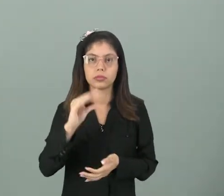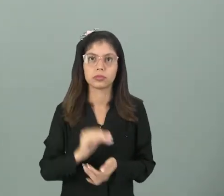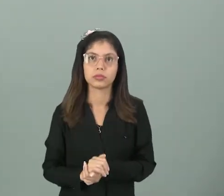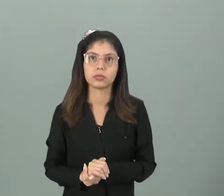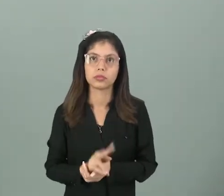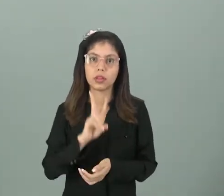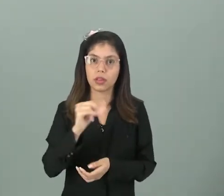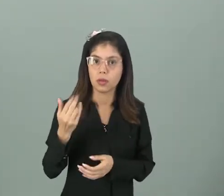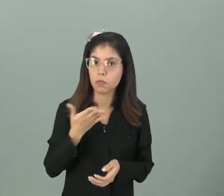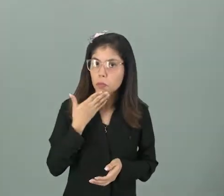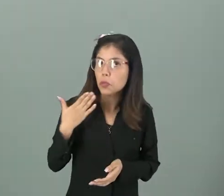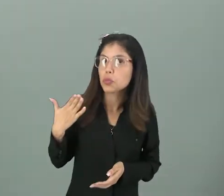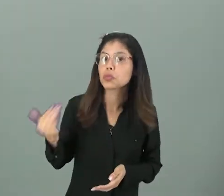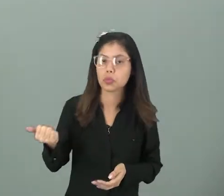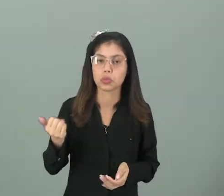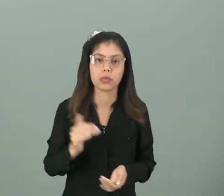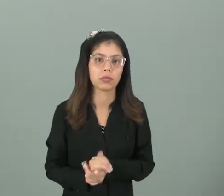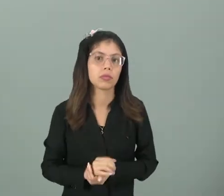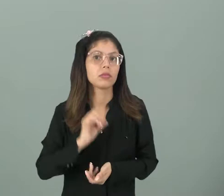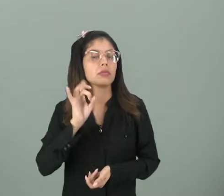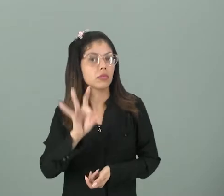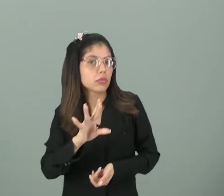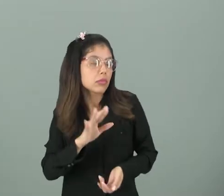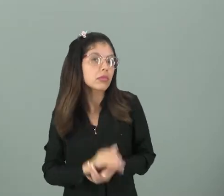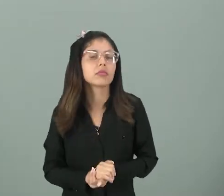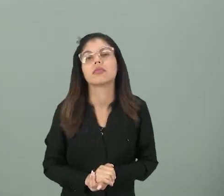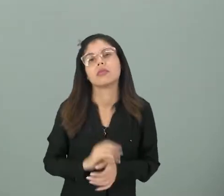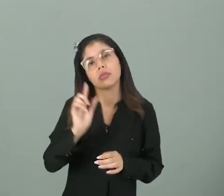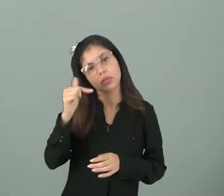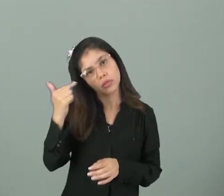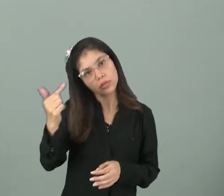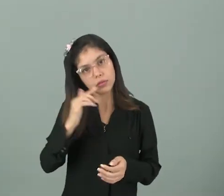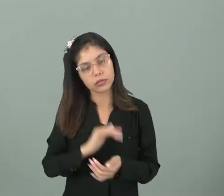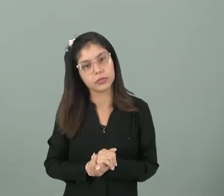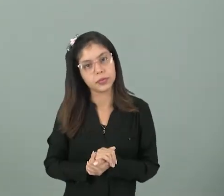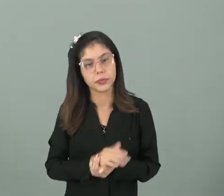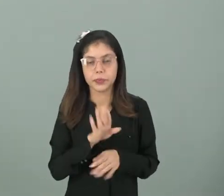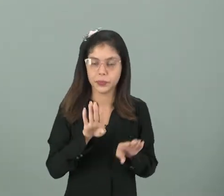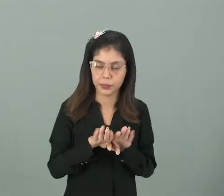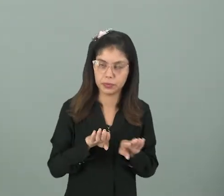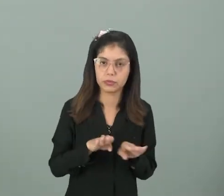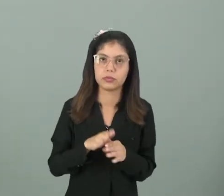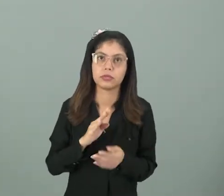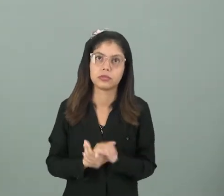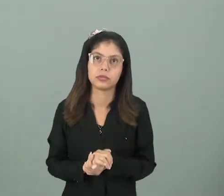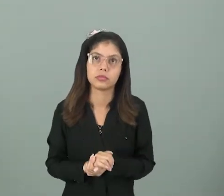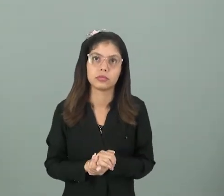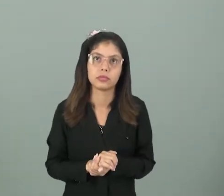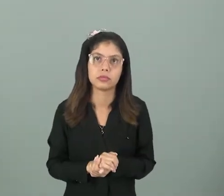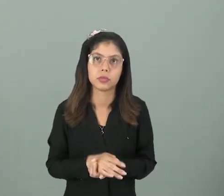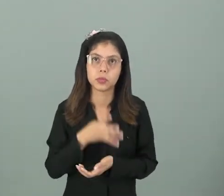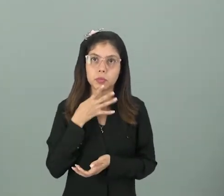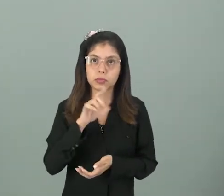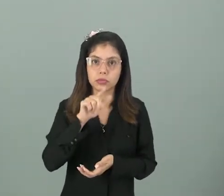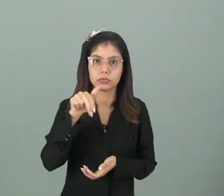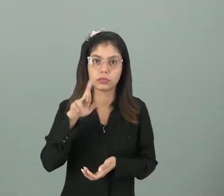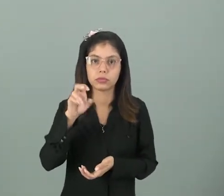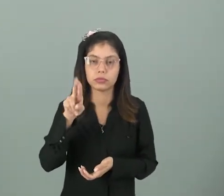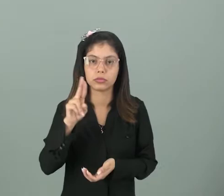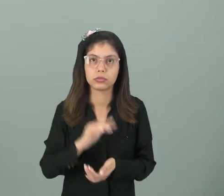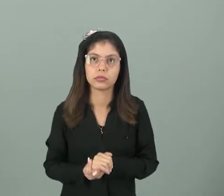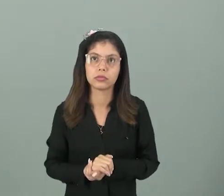digamos assim, mais viáveis, que não foi só ele que propôs, teve outras propostas também, foi o nosso conhecido